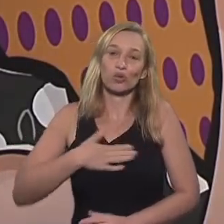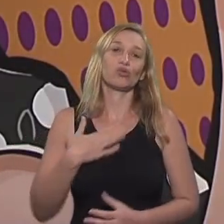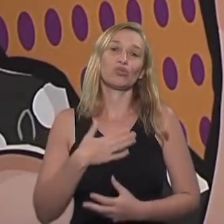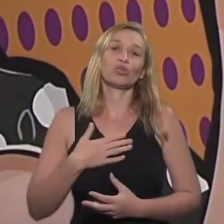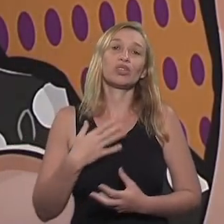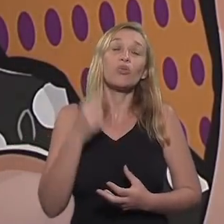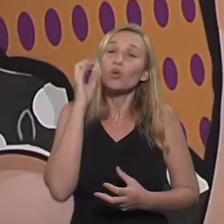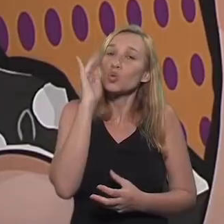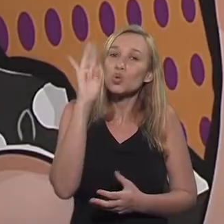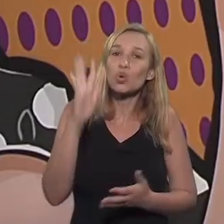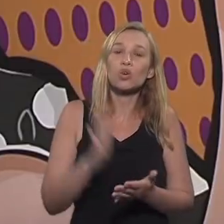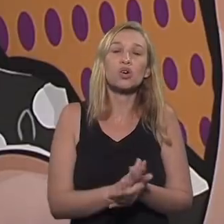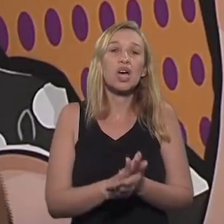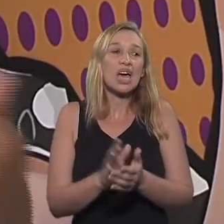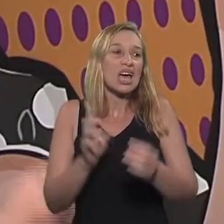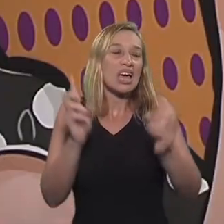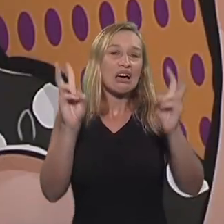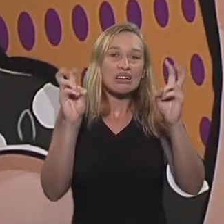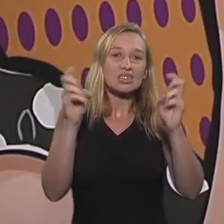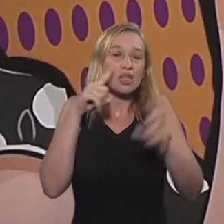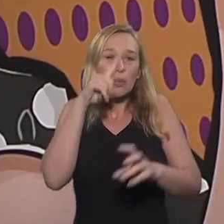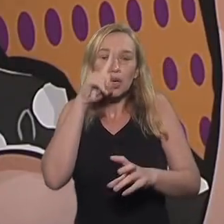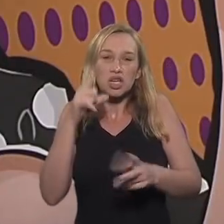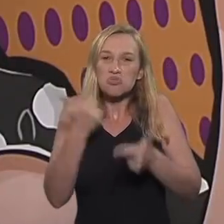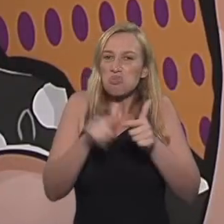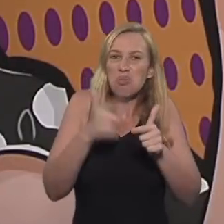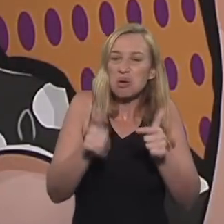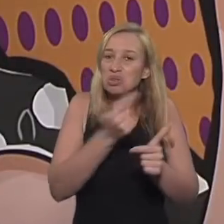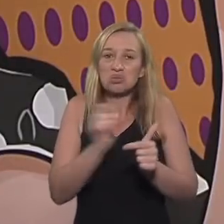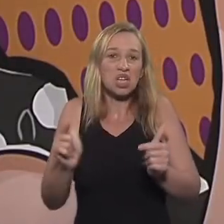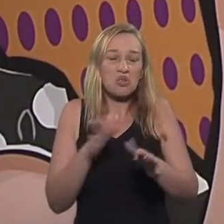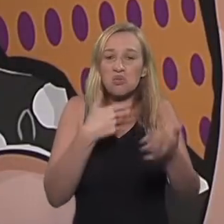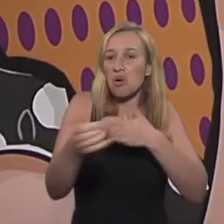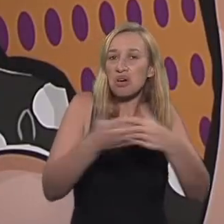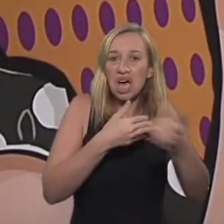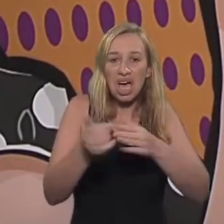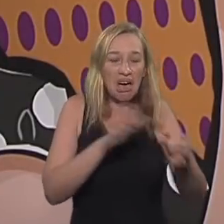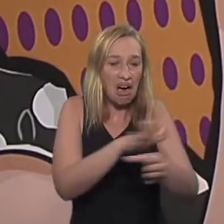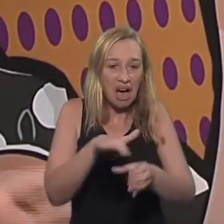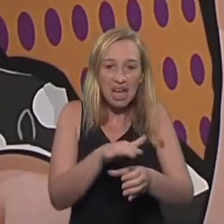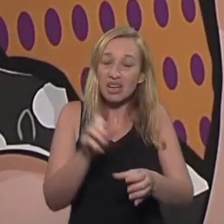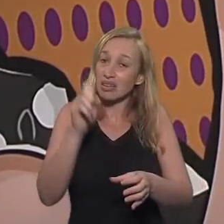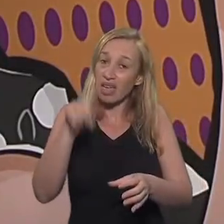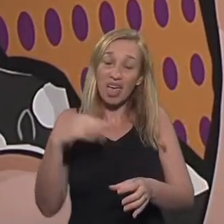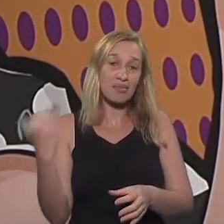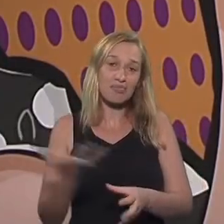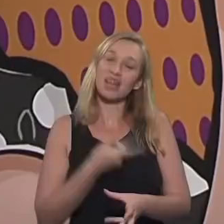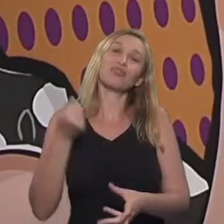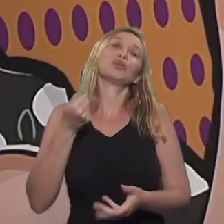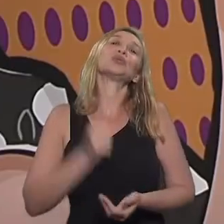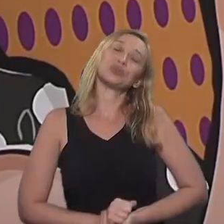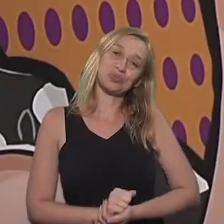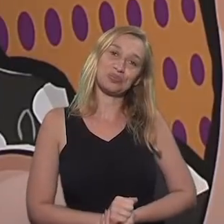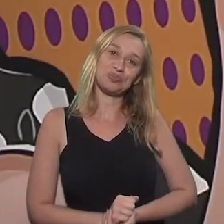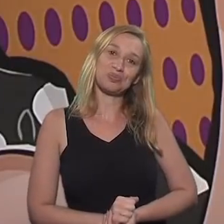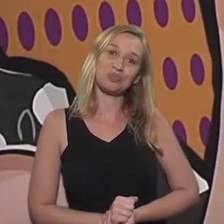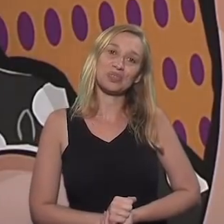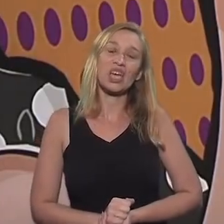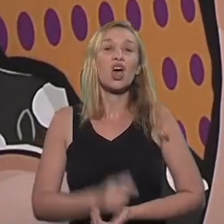sonho, entendeu? Então, devido ao perigo, para mim não tem problema e qualquer área para mim será